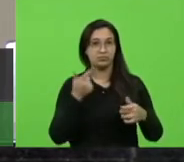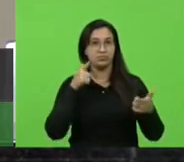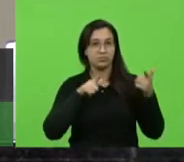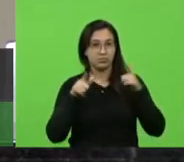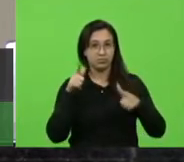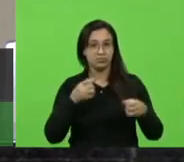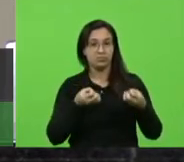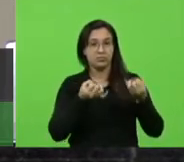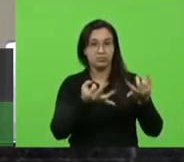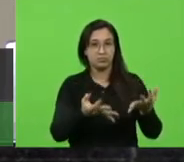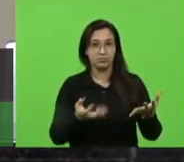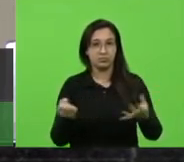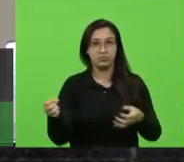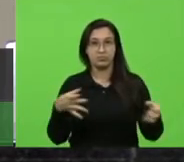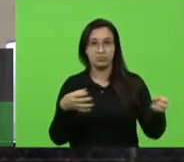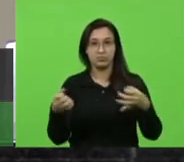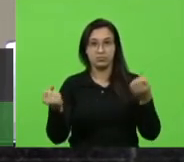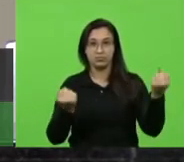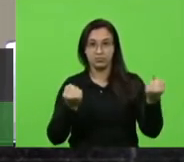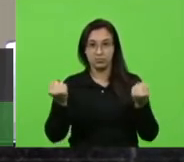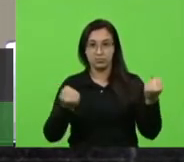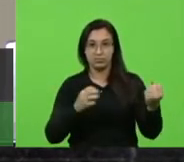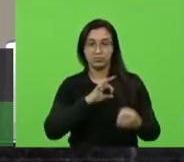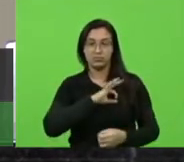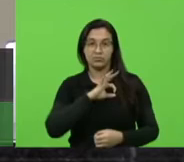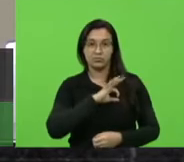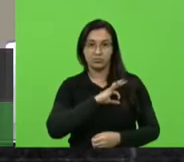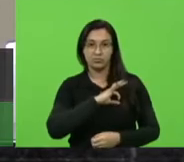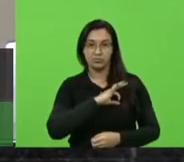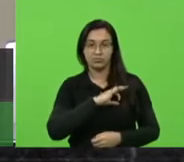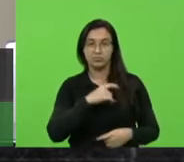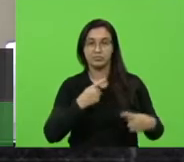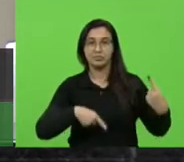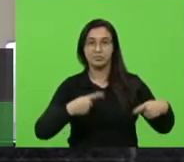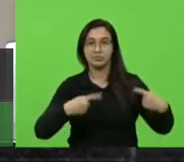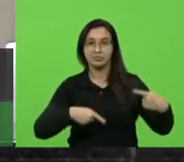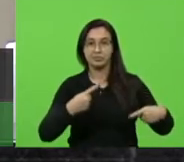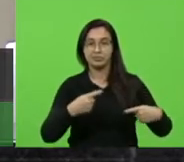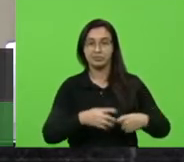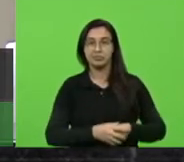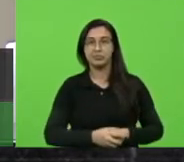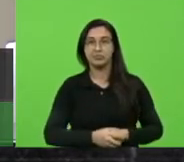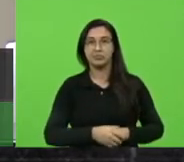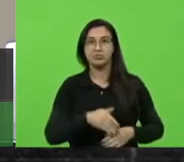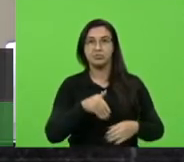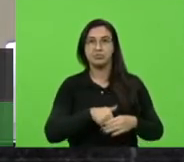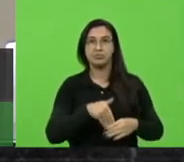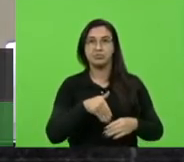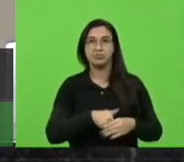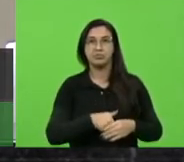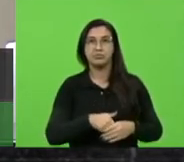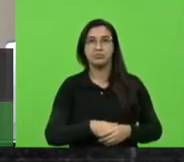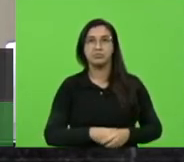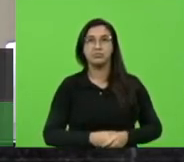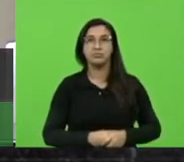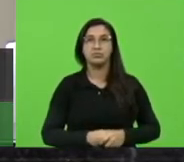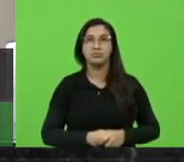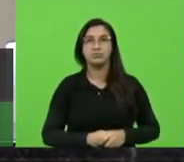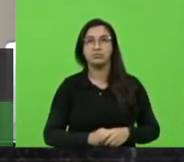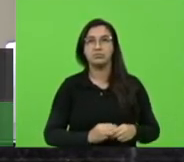novas viaturas da Polícia Militar. Em discussão. Não havendo quem queira discutir, em votação. Deputados que aprovam, permaneçam como se